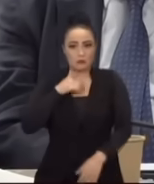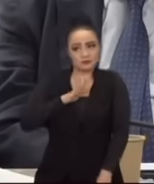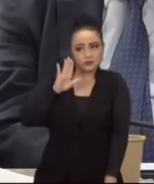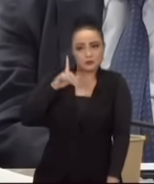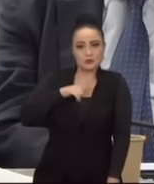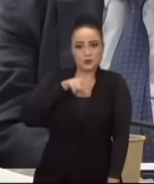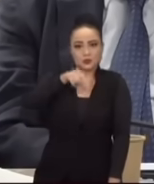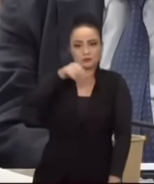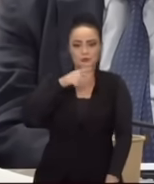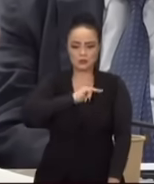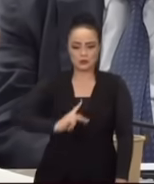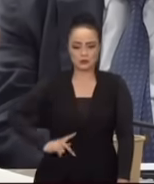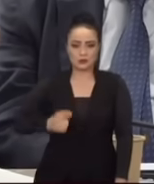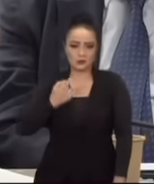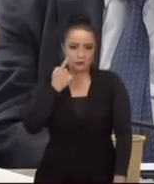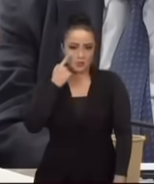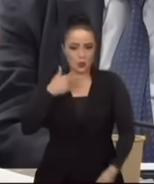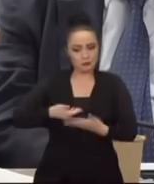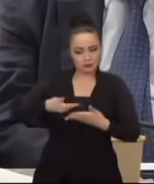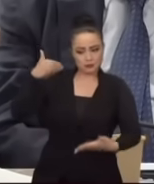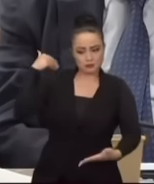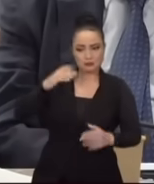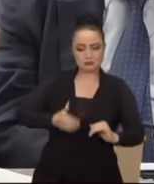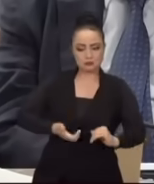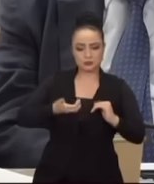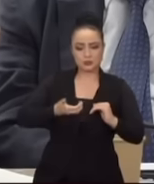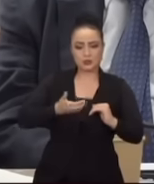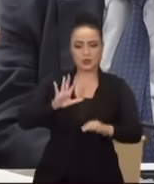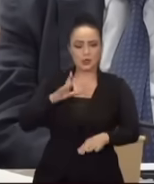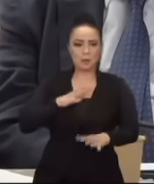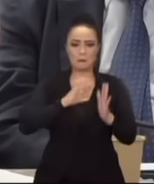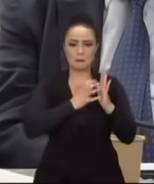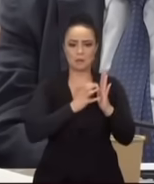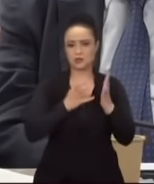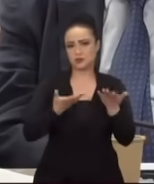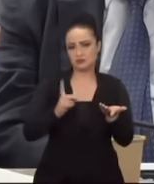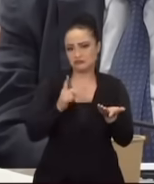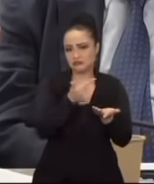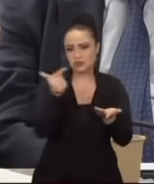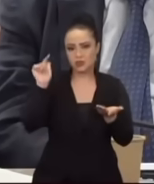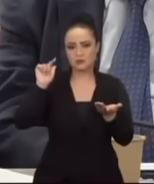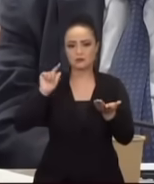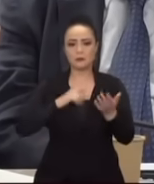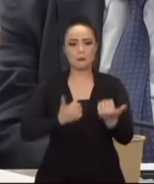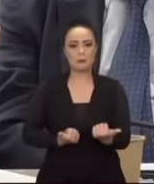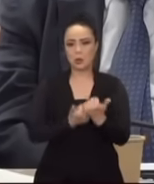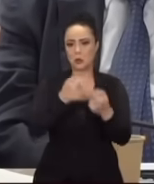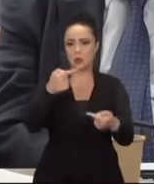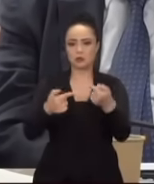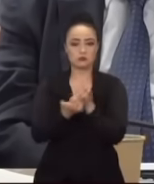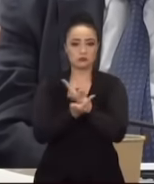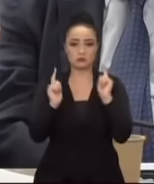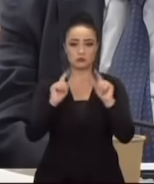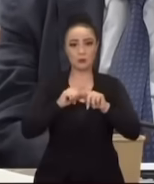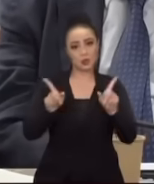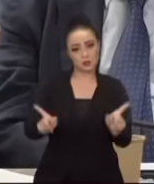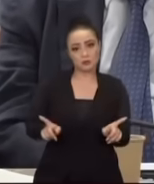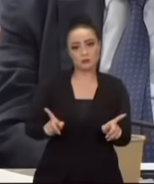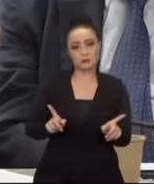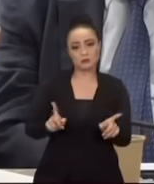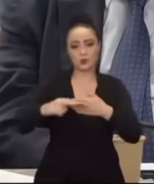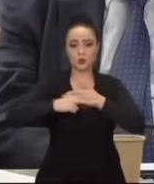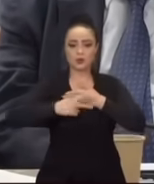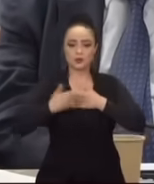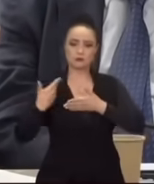tendo em vista quem eu era. Eu era um parlamentar que não era parlamentar de partido, eu não tinha apoios políticos, mas acabei, então, como